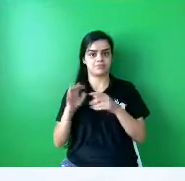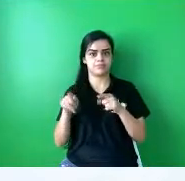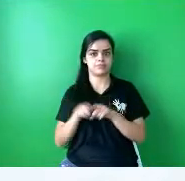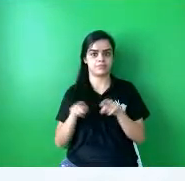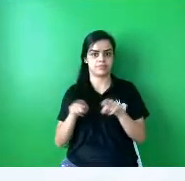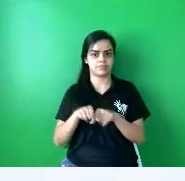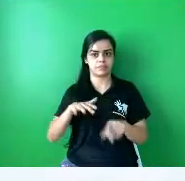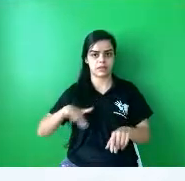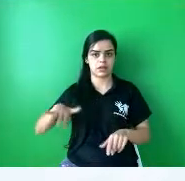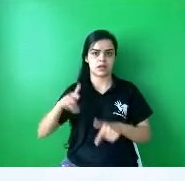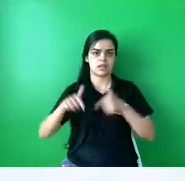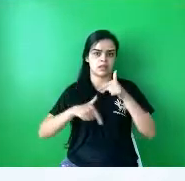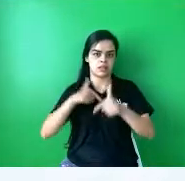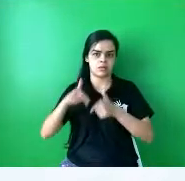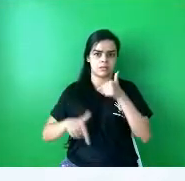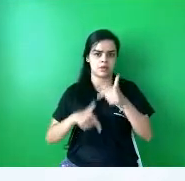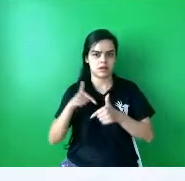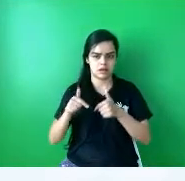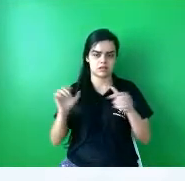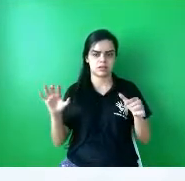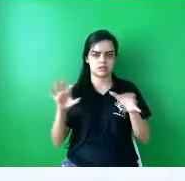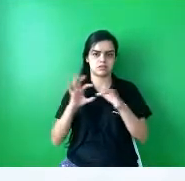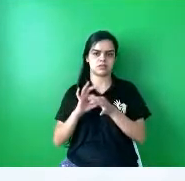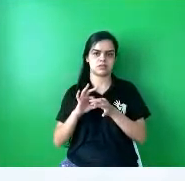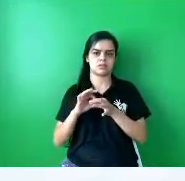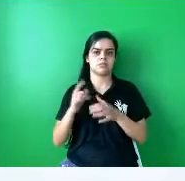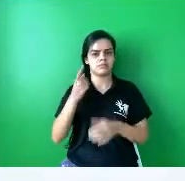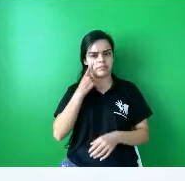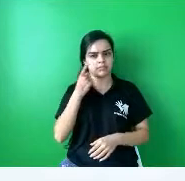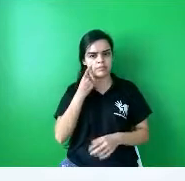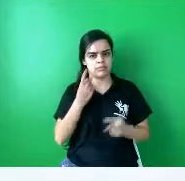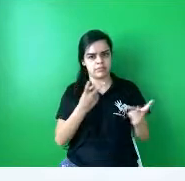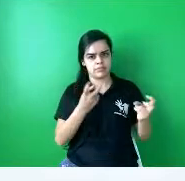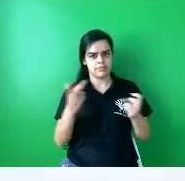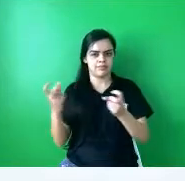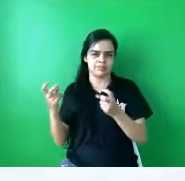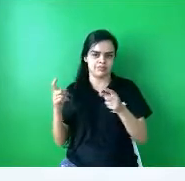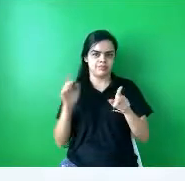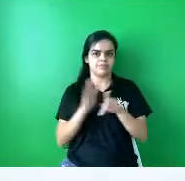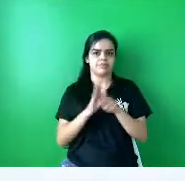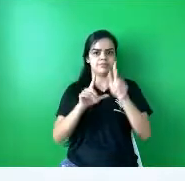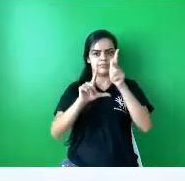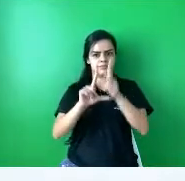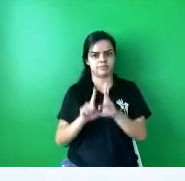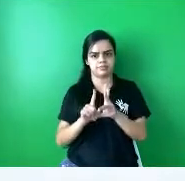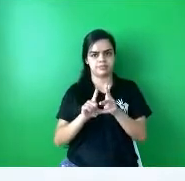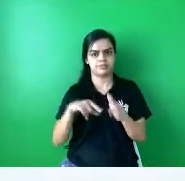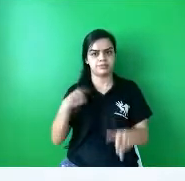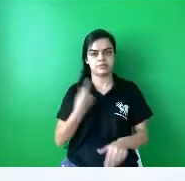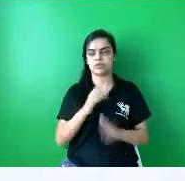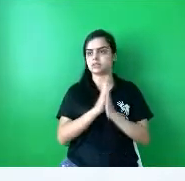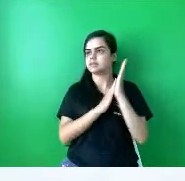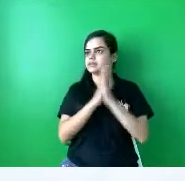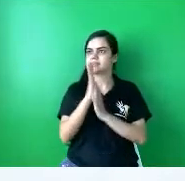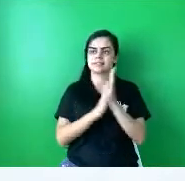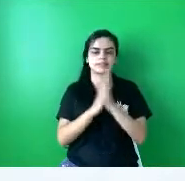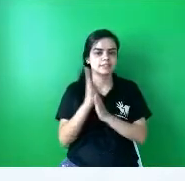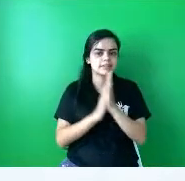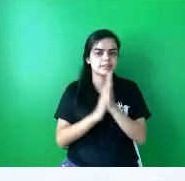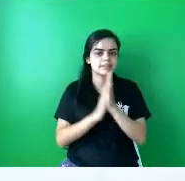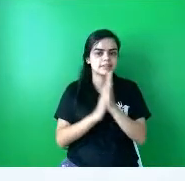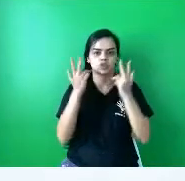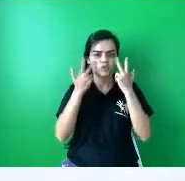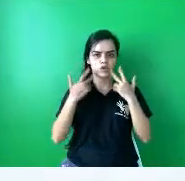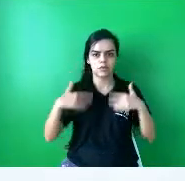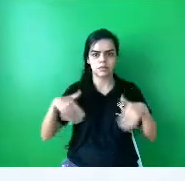parte de serviço, vocês sabem, o sócio já tem me visto bastante aí nas suas lives também, a gente está ansioso também para poder voltar,